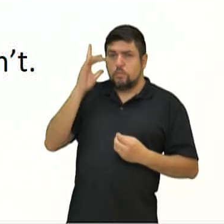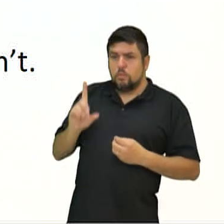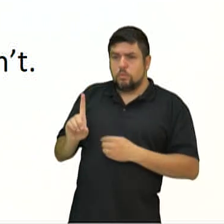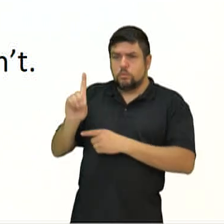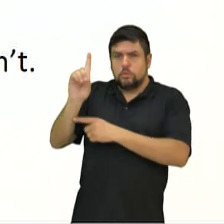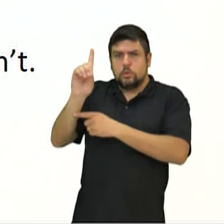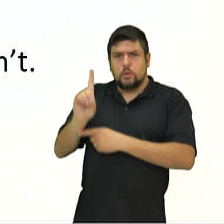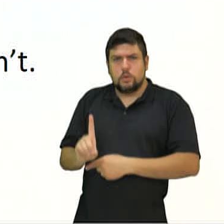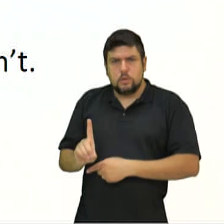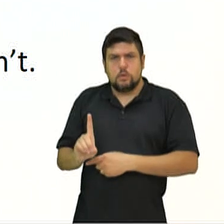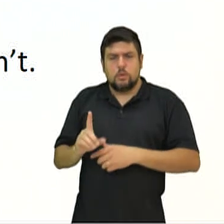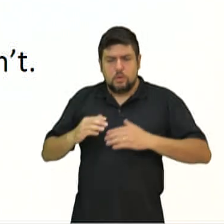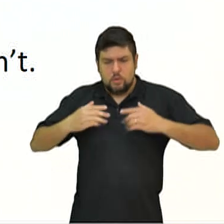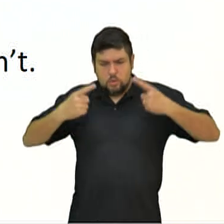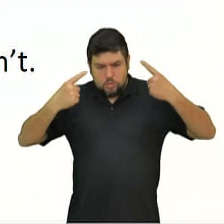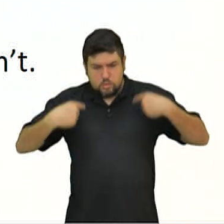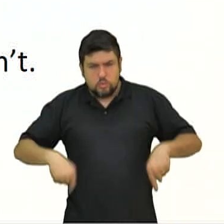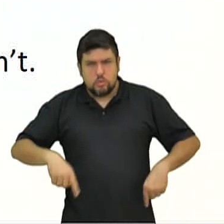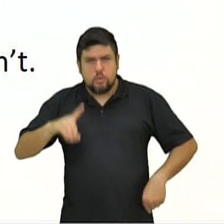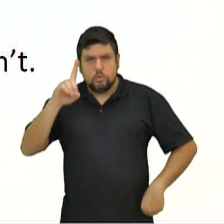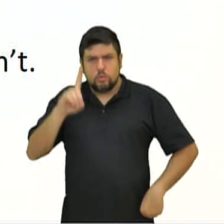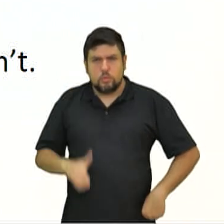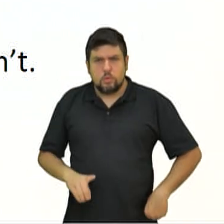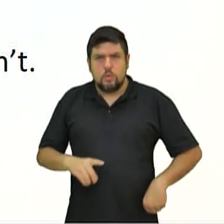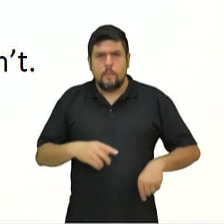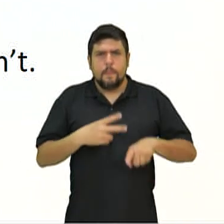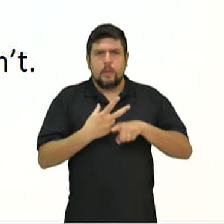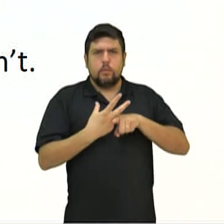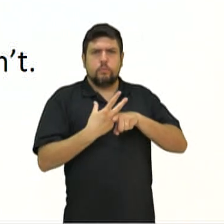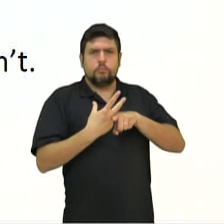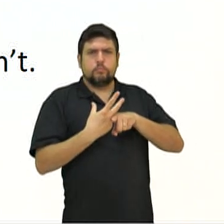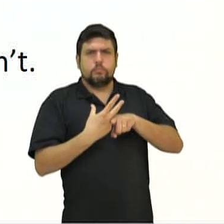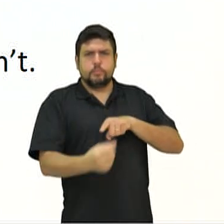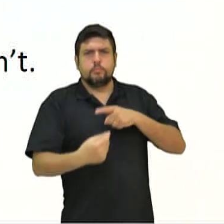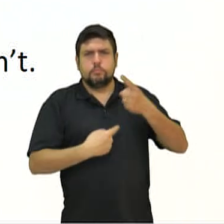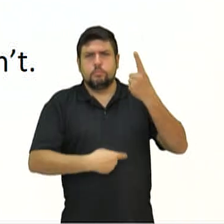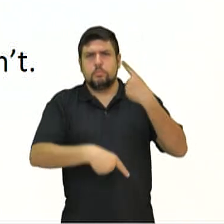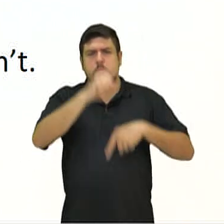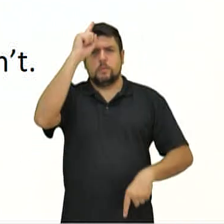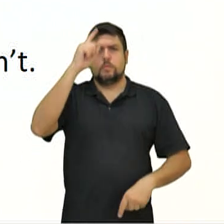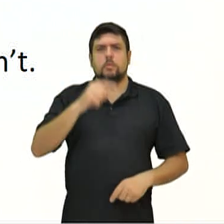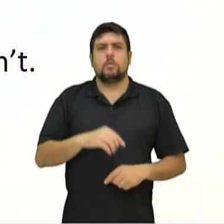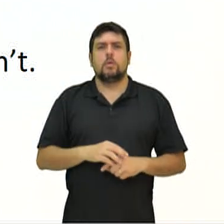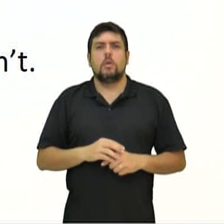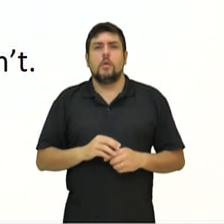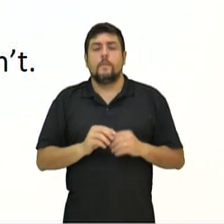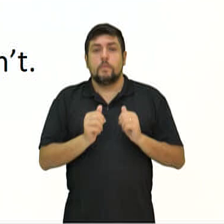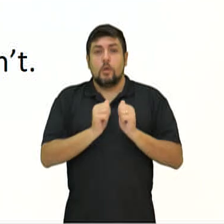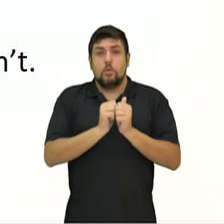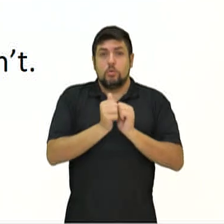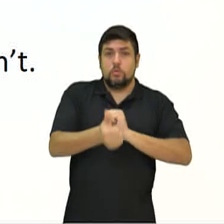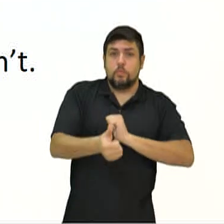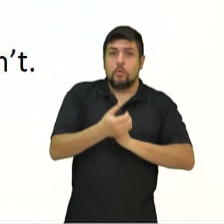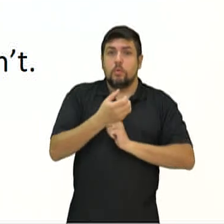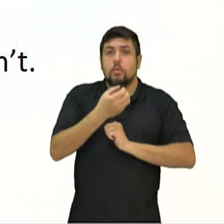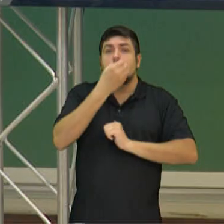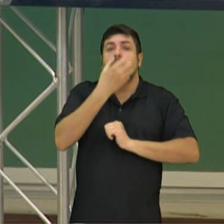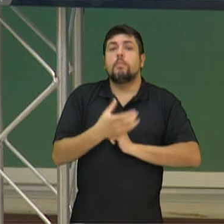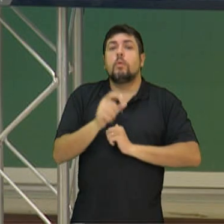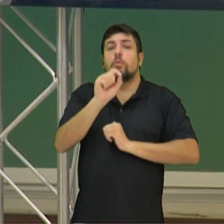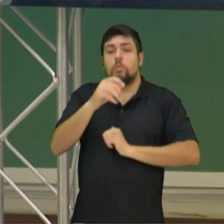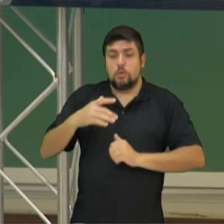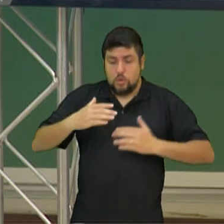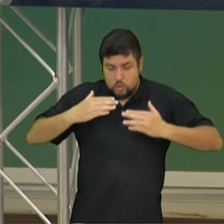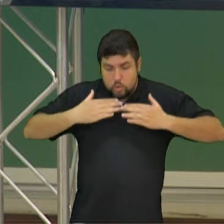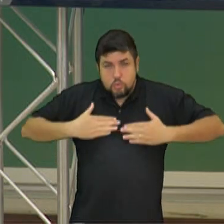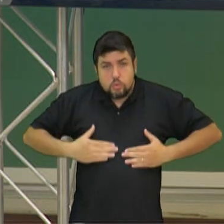exemplo, encontrou no esporte maneiras de superar a dificuldade, né? O esporte é algo que não só para o corpo, mas também a saúde mental